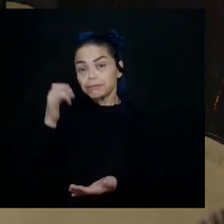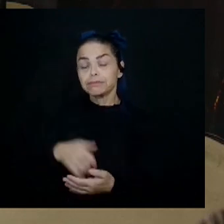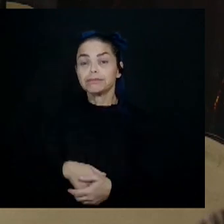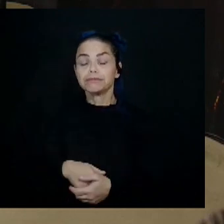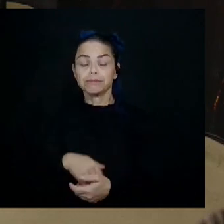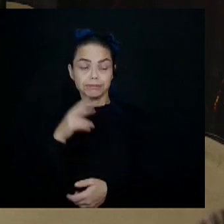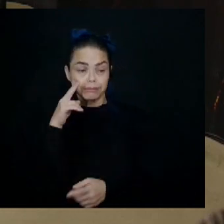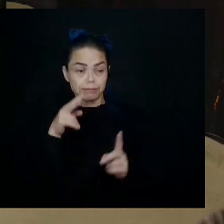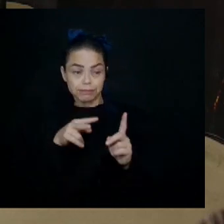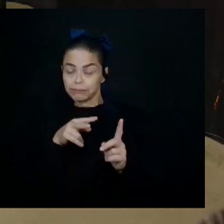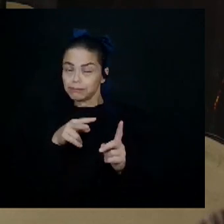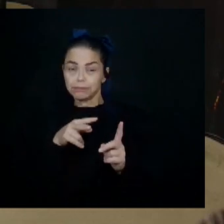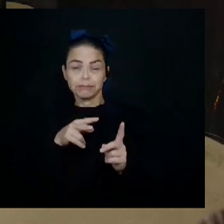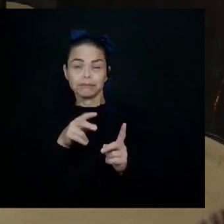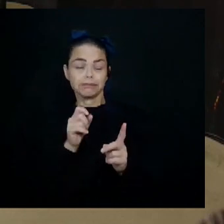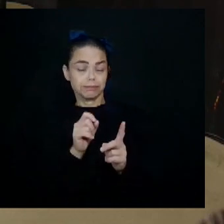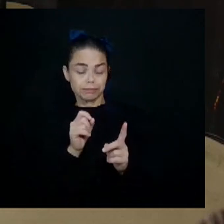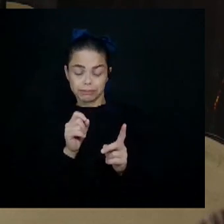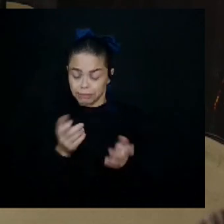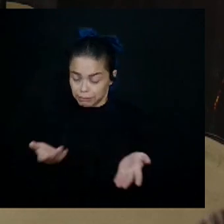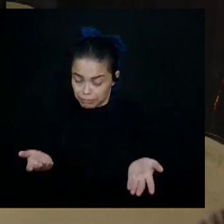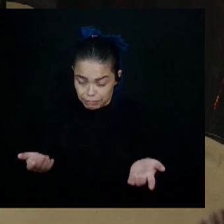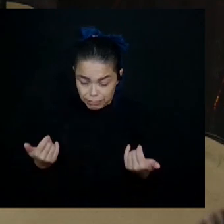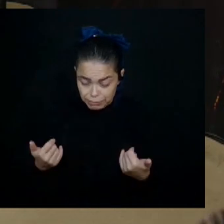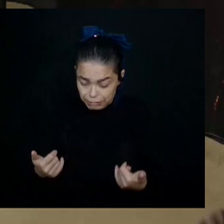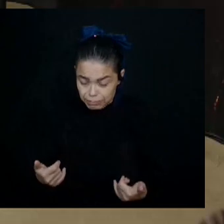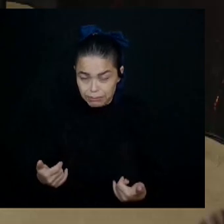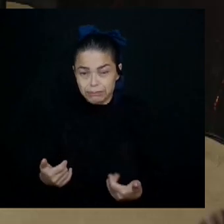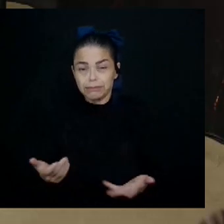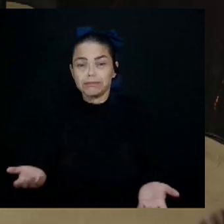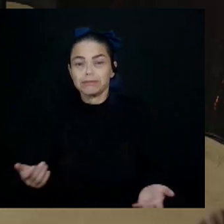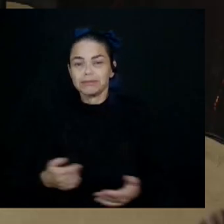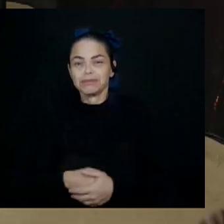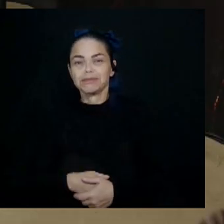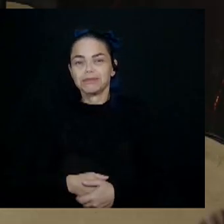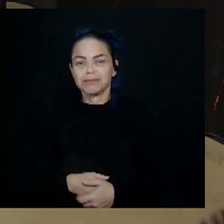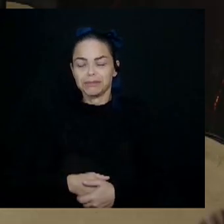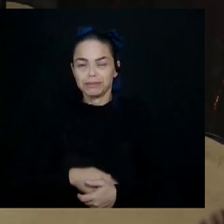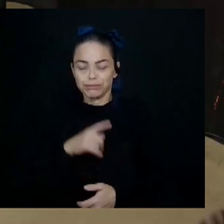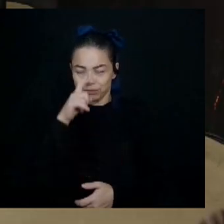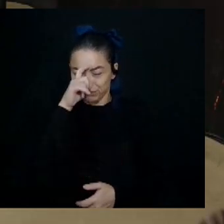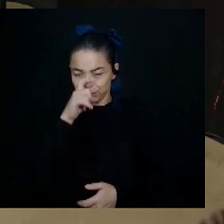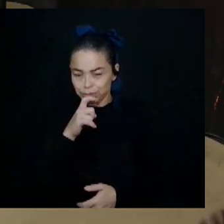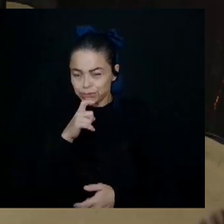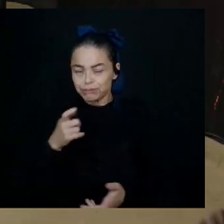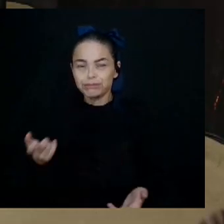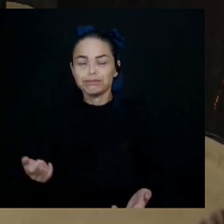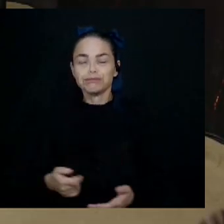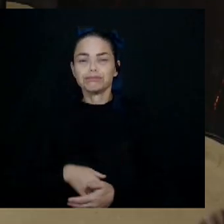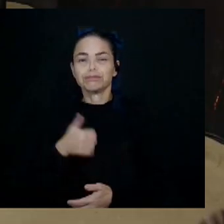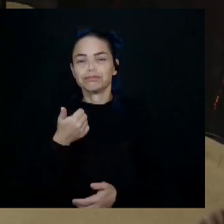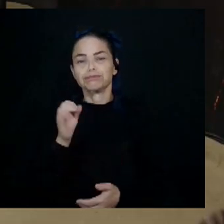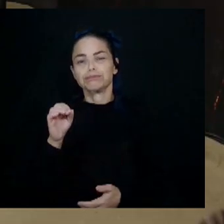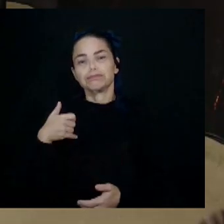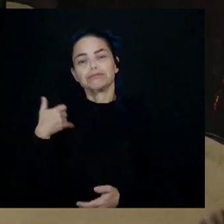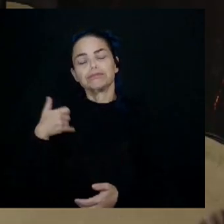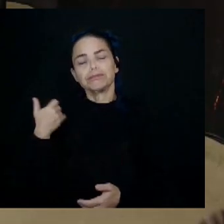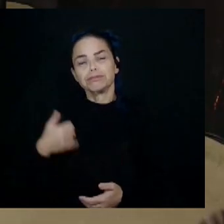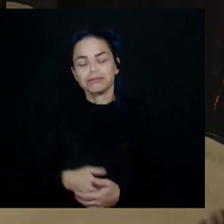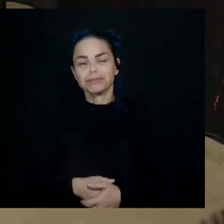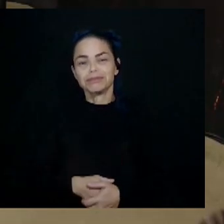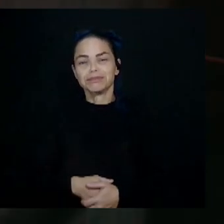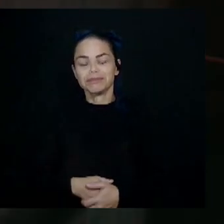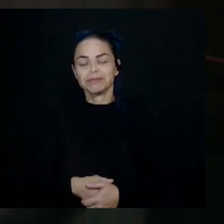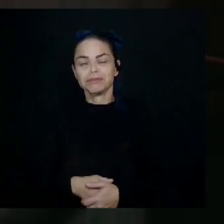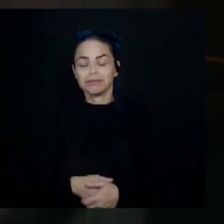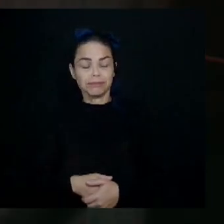mamãe, o que é isso? E aí? Eu menstruei. 10 anos. Você vai falar o quê?